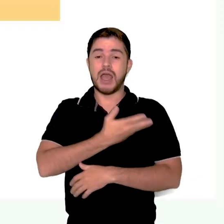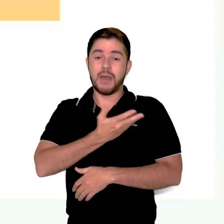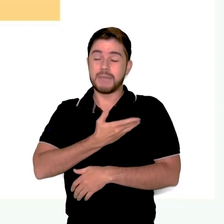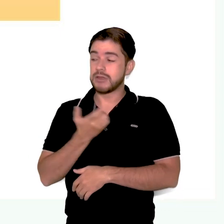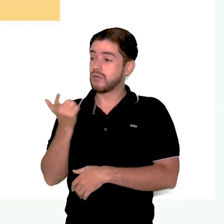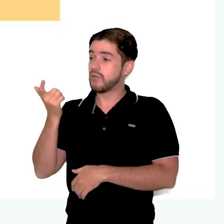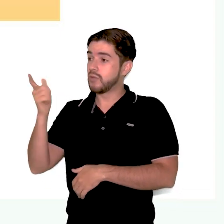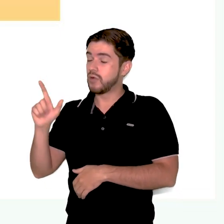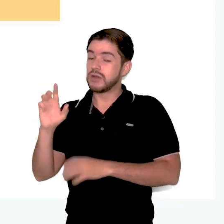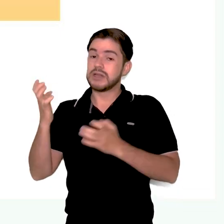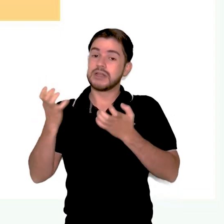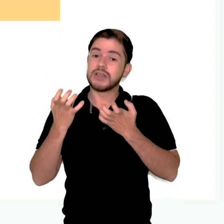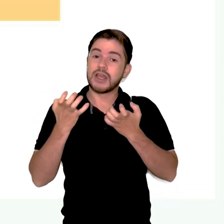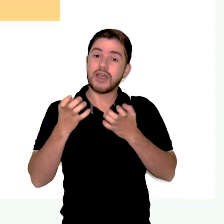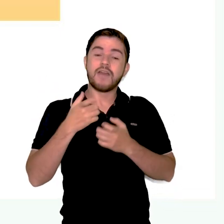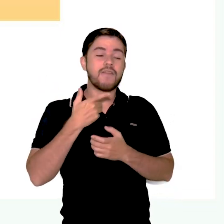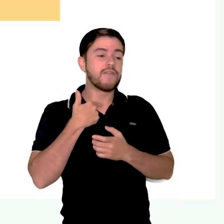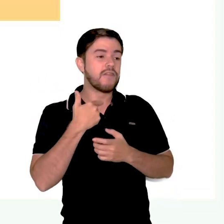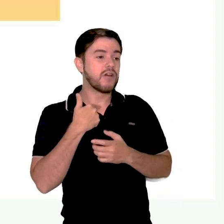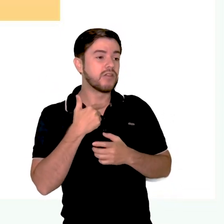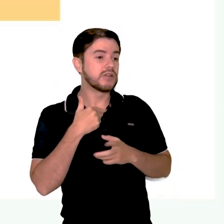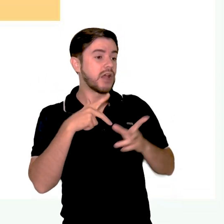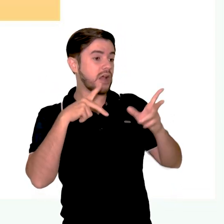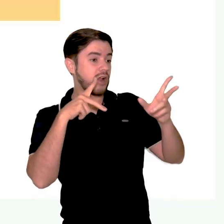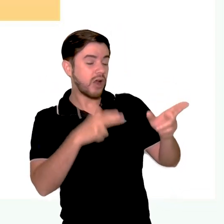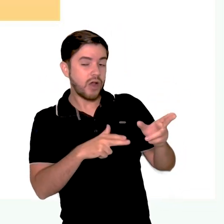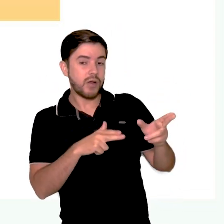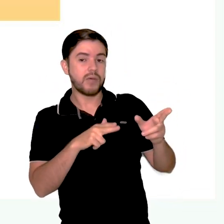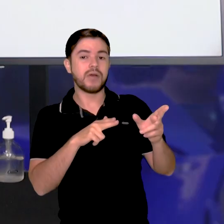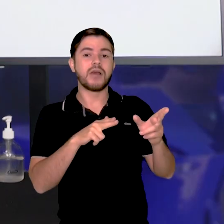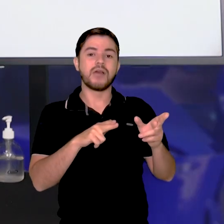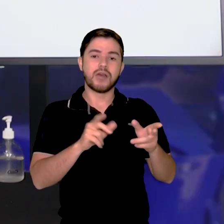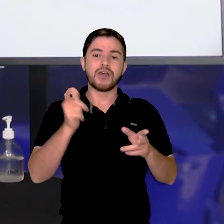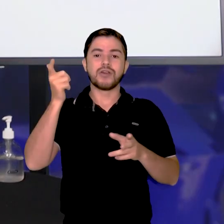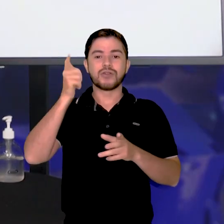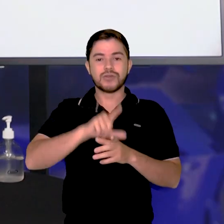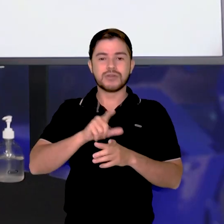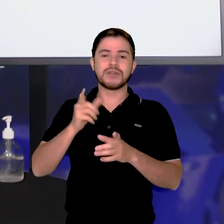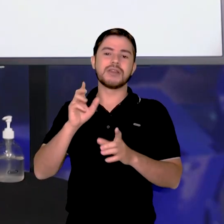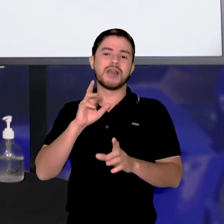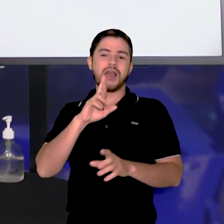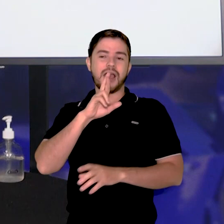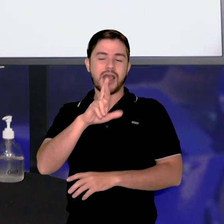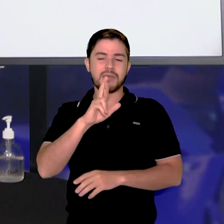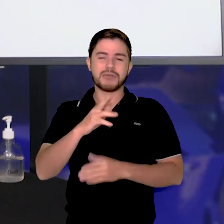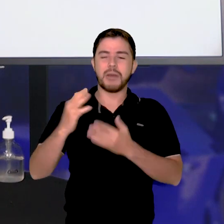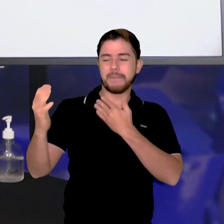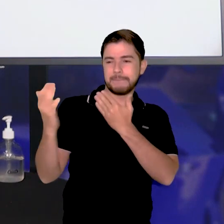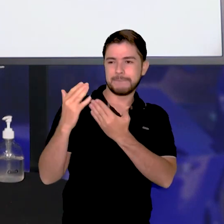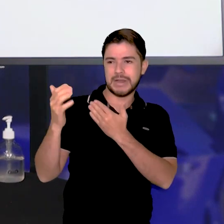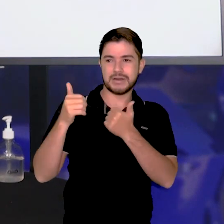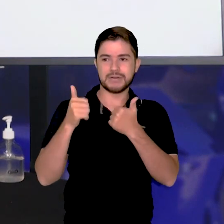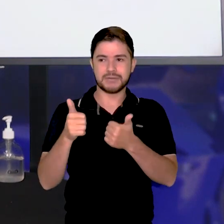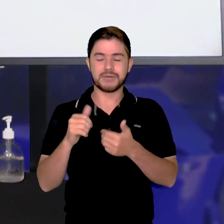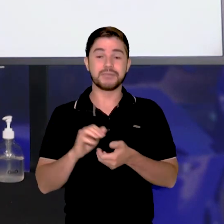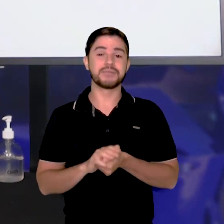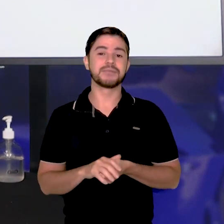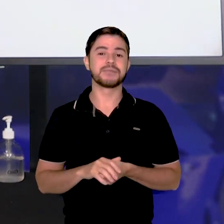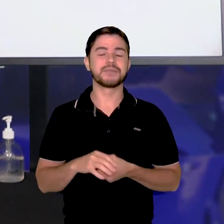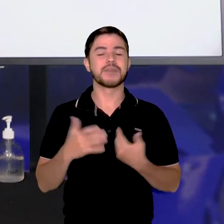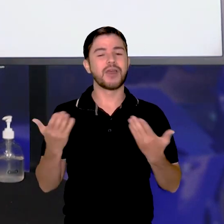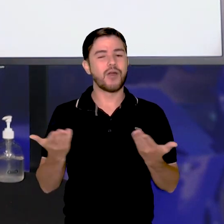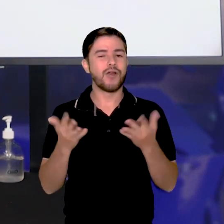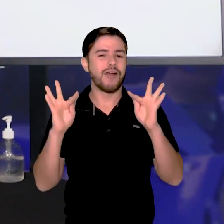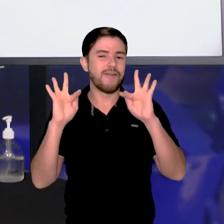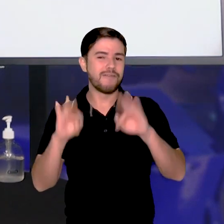quiser replicar aquela pesquisa, ele consiga chegar a resultados aproximados, tá certo? Então, ó, por